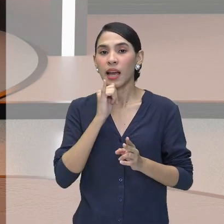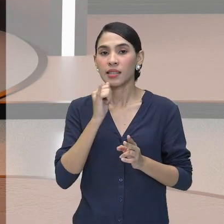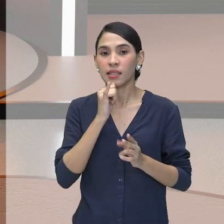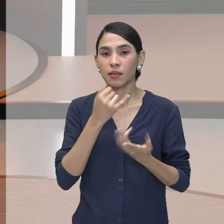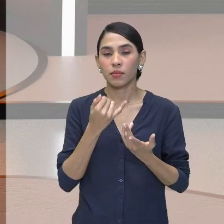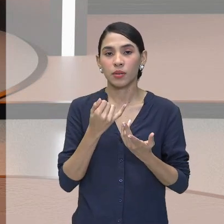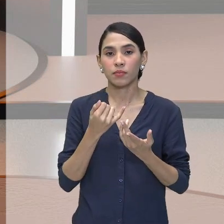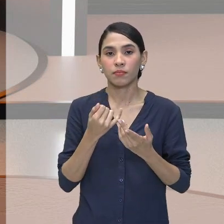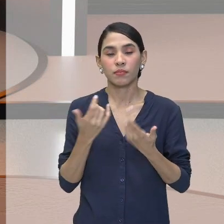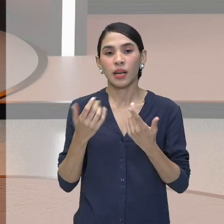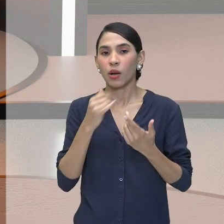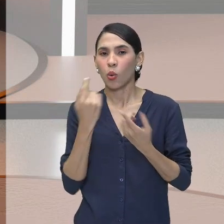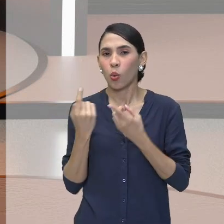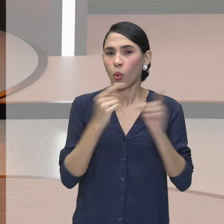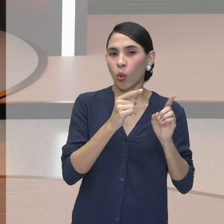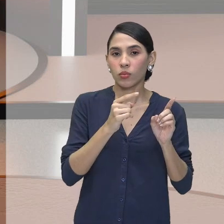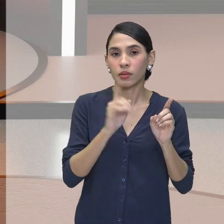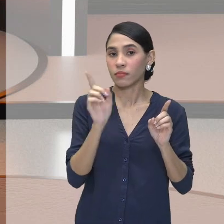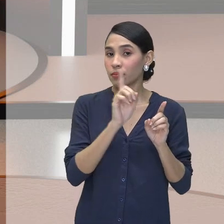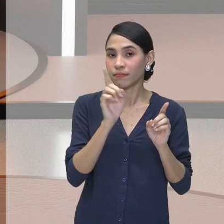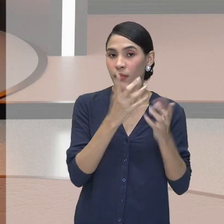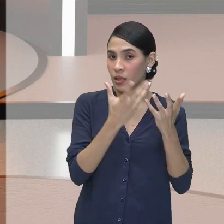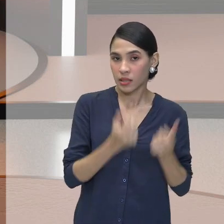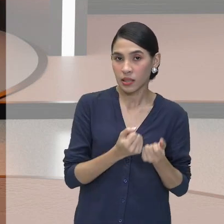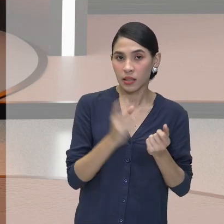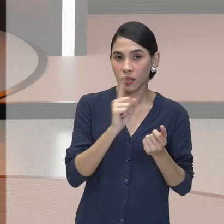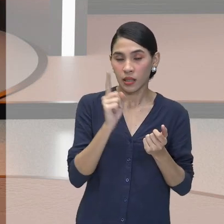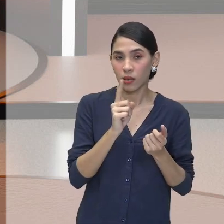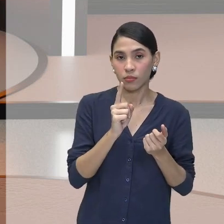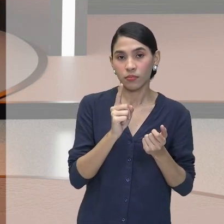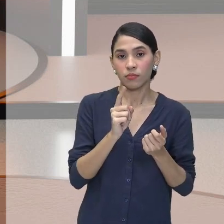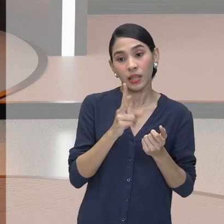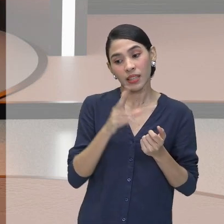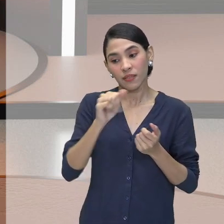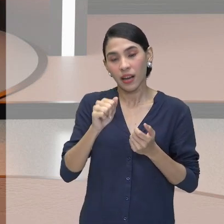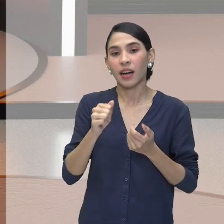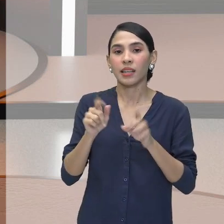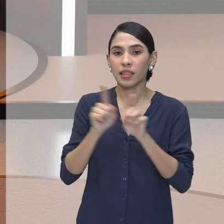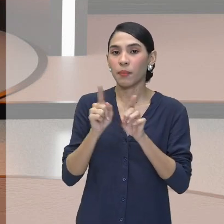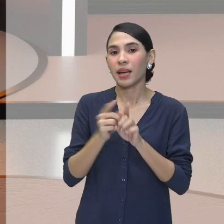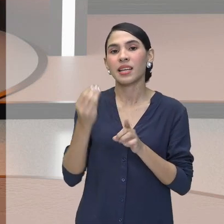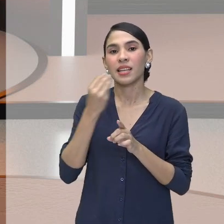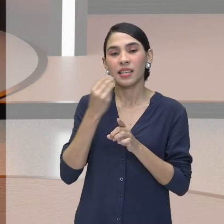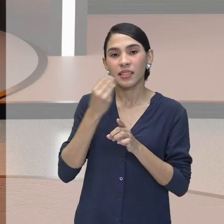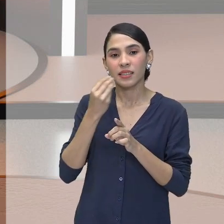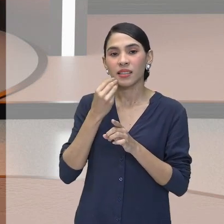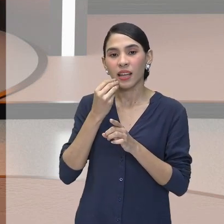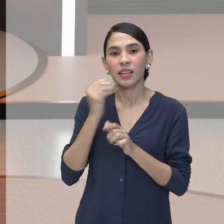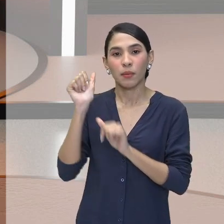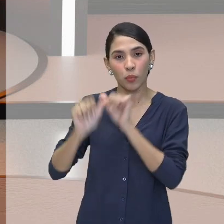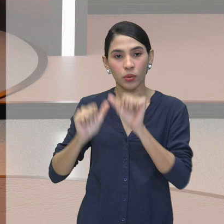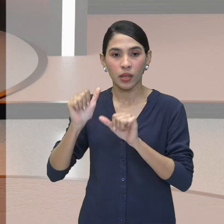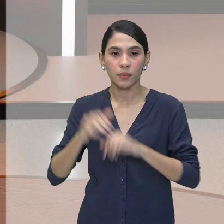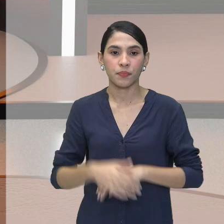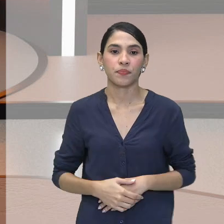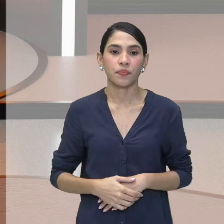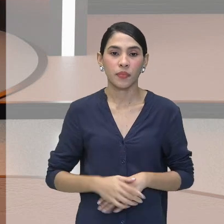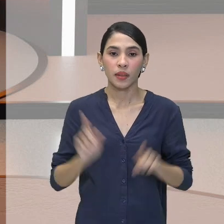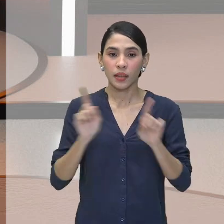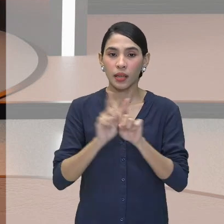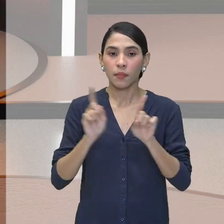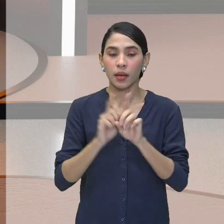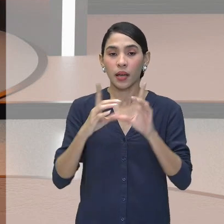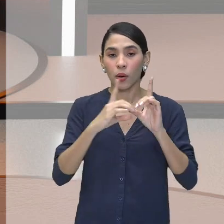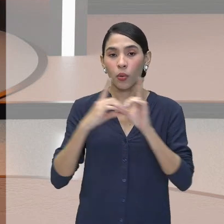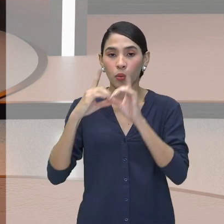ele, vai ser contra e não deixa barato. Ele vai e esmaga. Segundo, nós vamos ter o processo, então, de consolidação. Segundo,